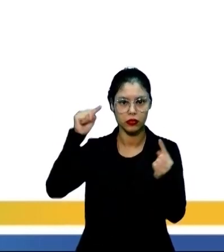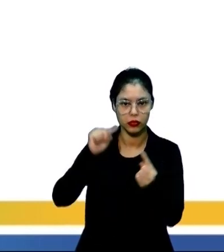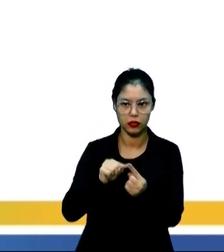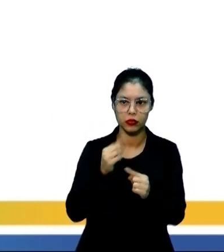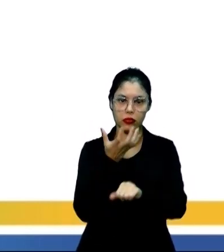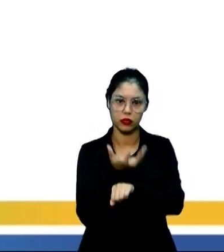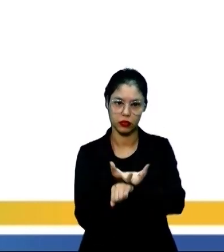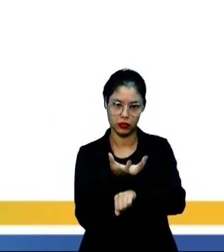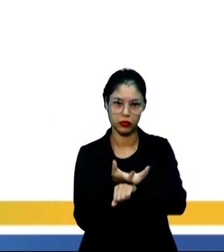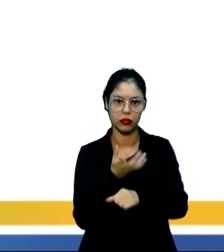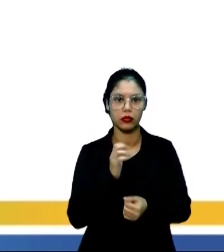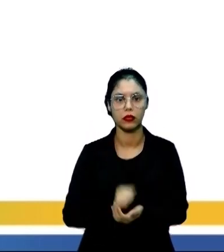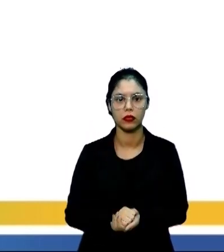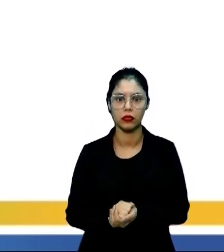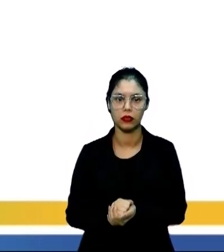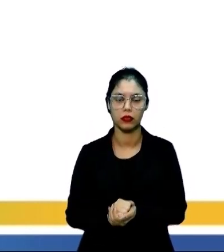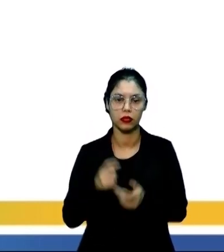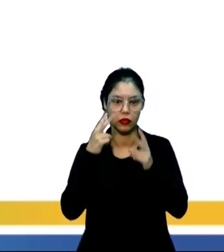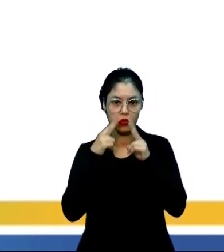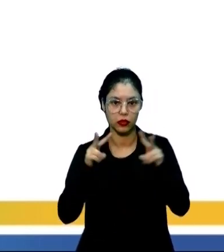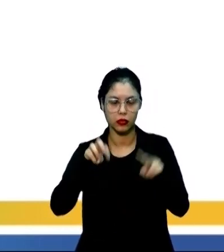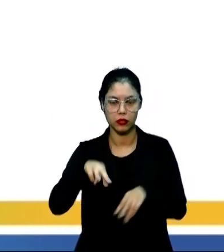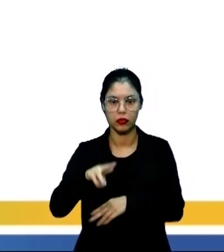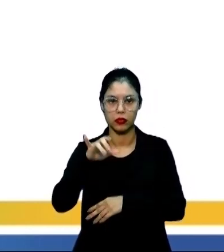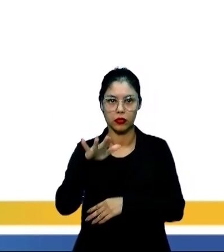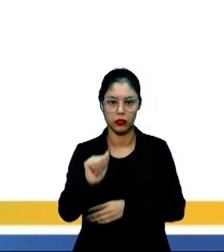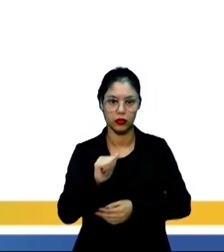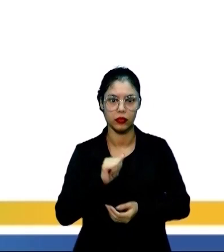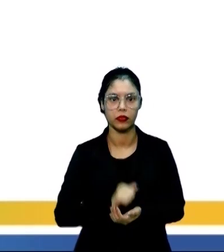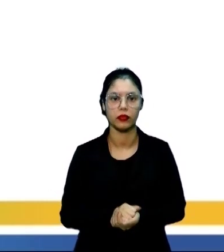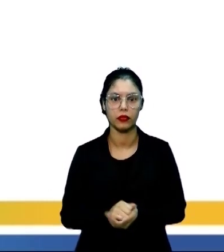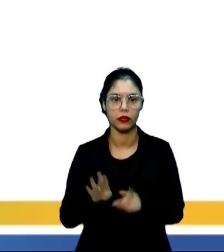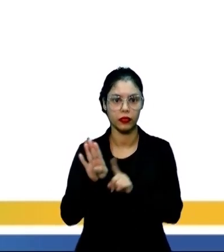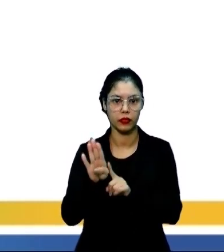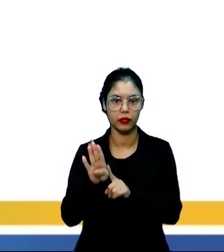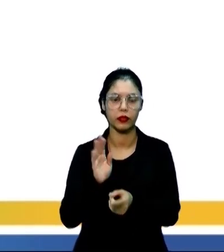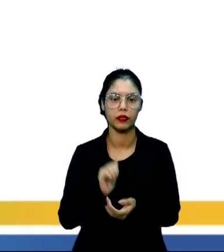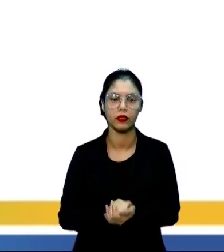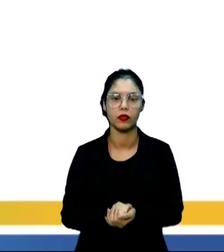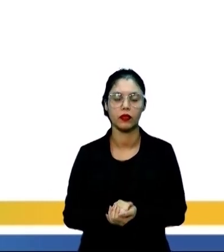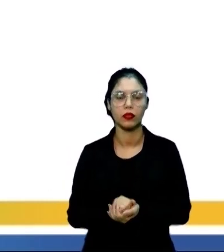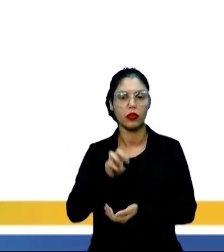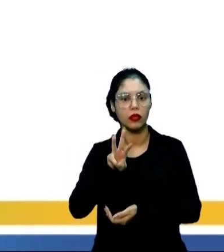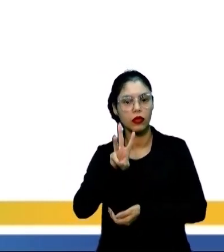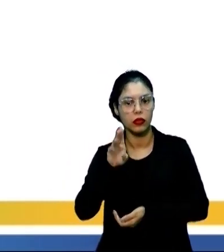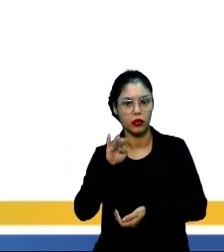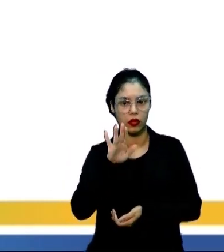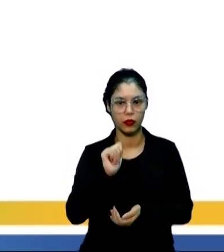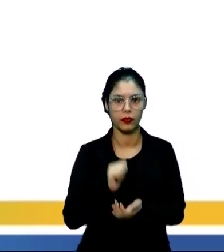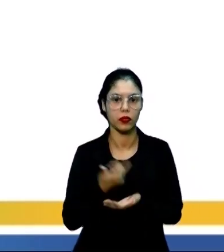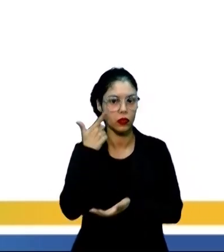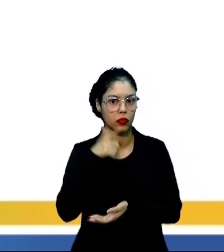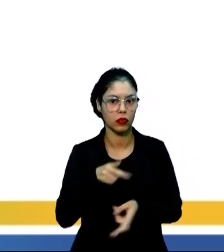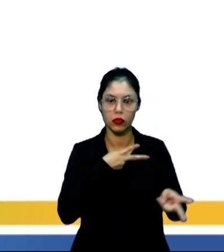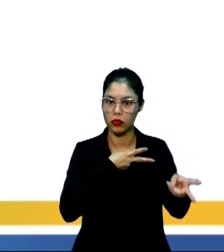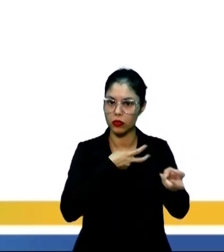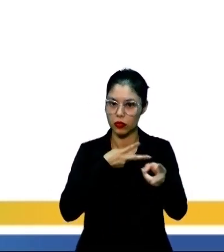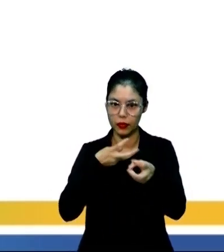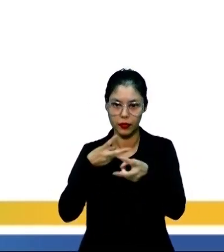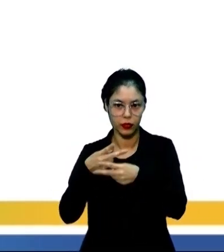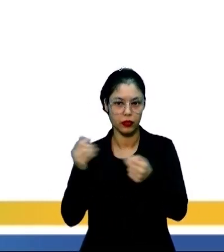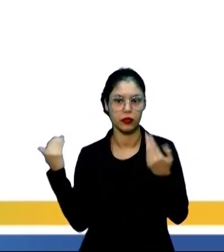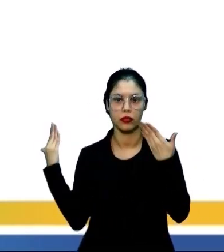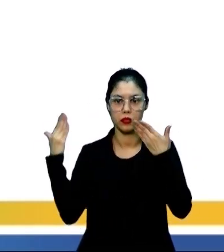religiosos aproximavam a disciplina da visão mística. Letra B, a obra de Weber